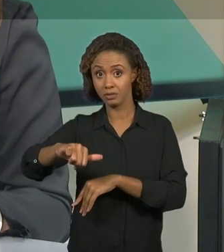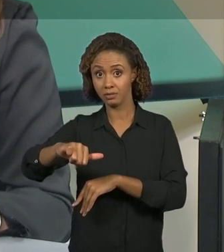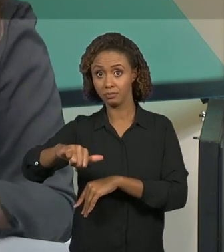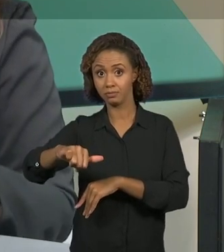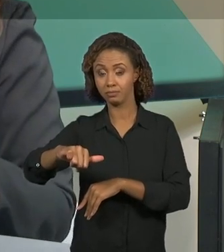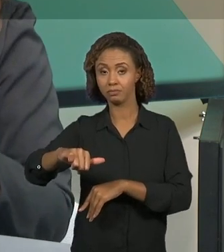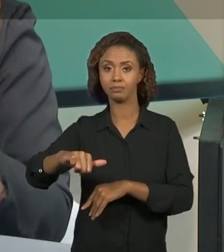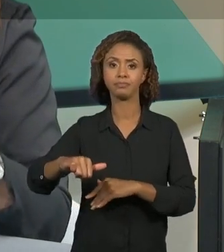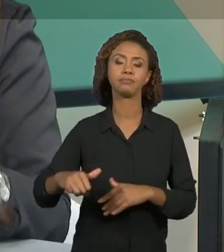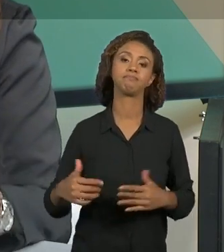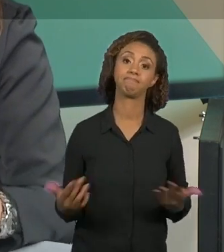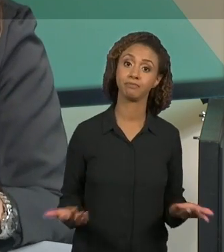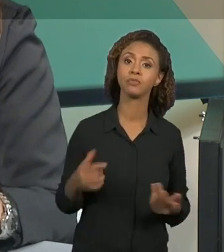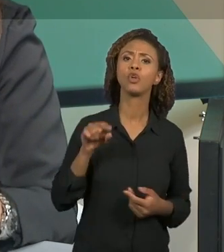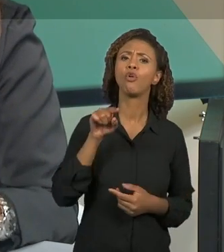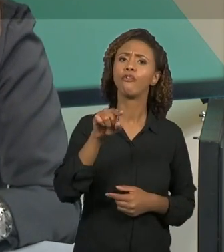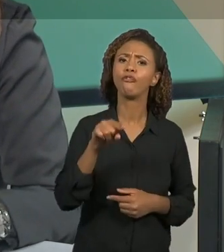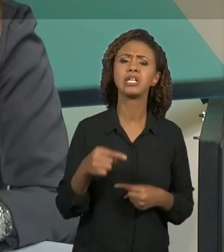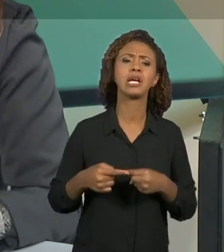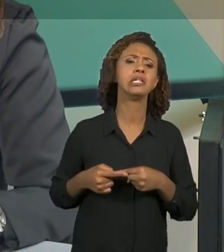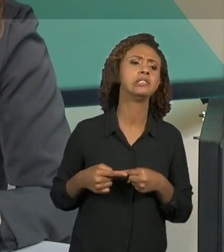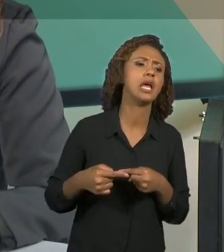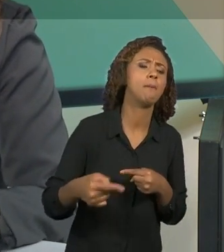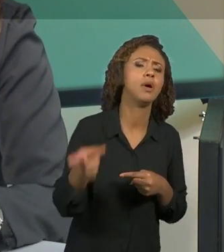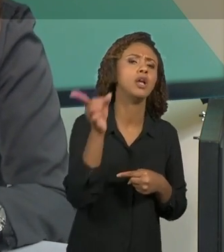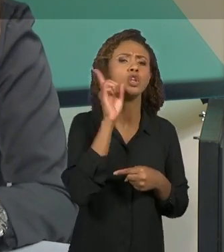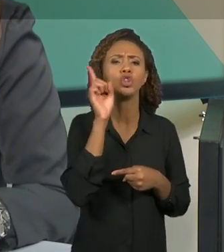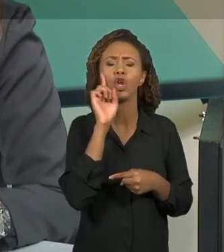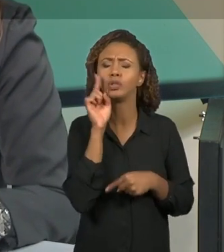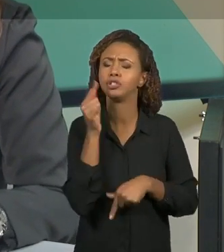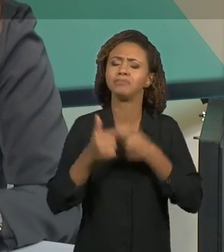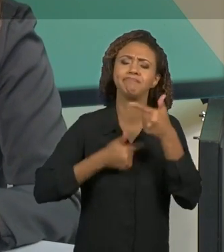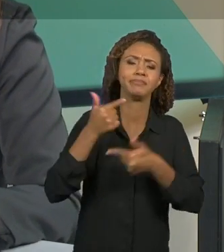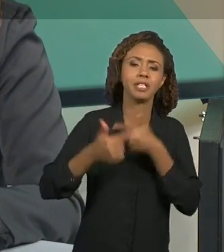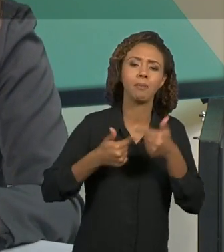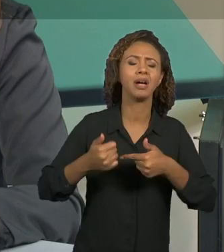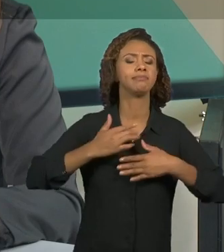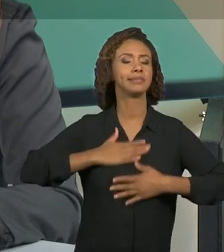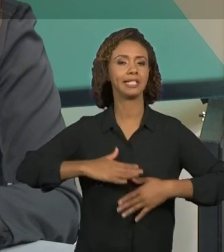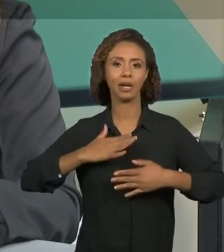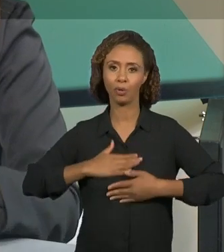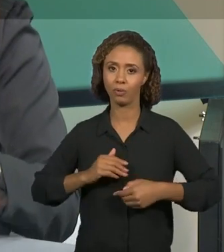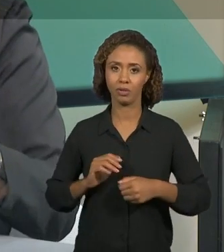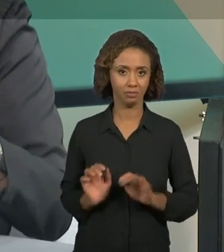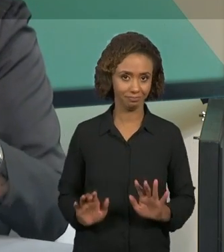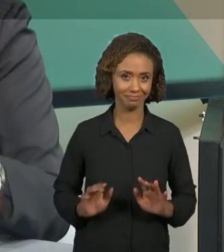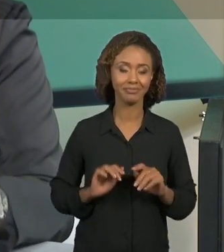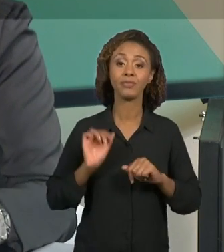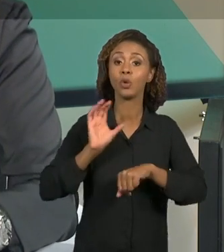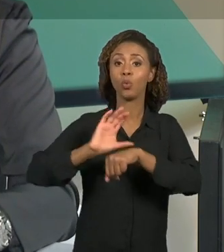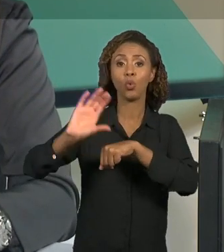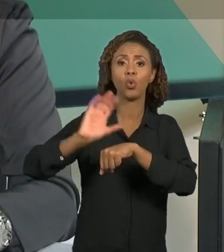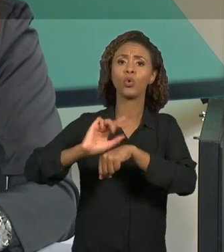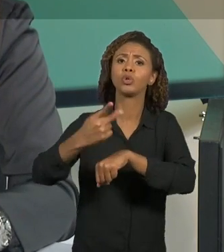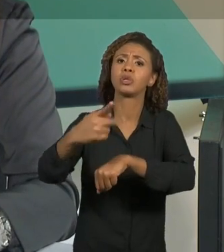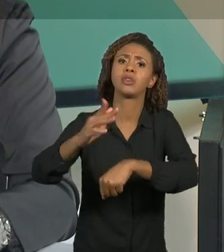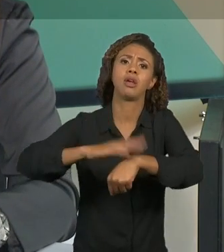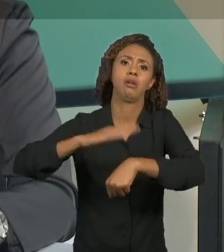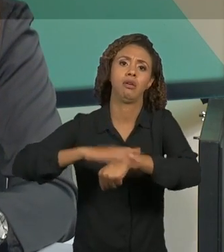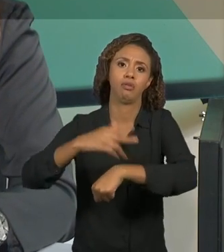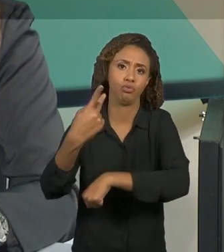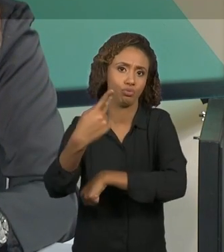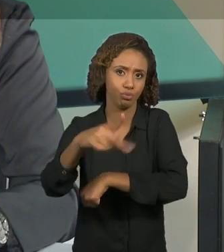então assim você que trabalha a semana toda fica tranquilo faz o curso no seu tempo